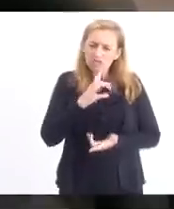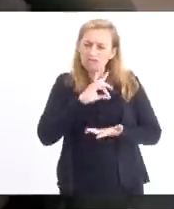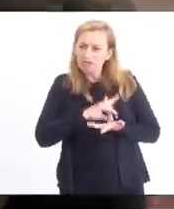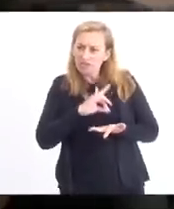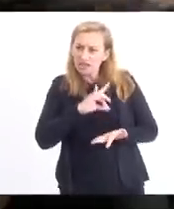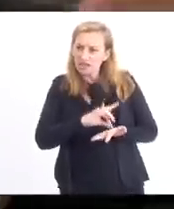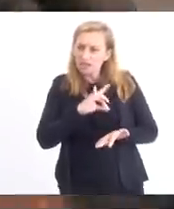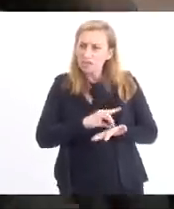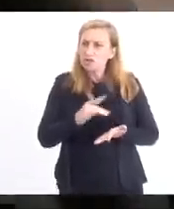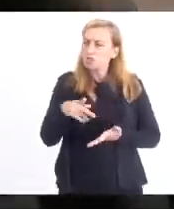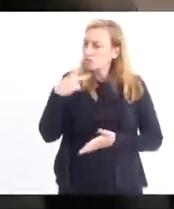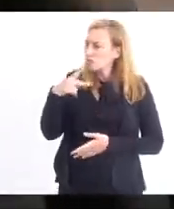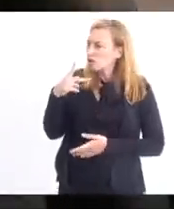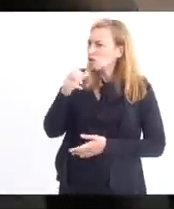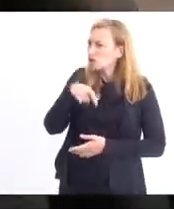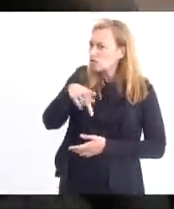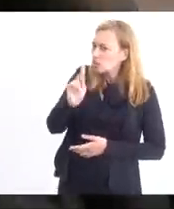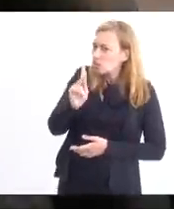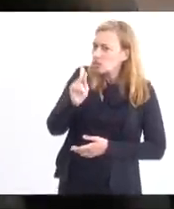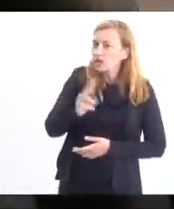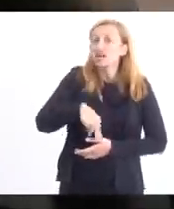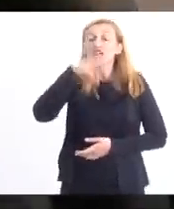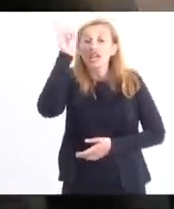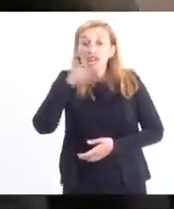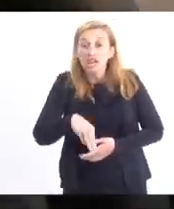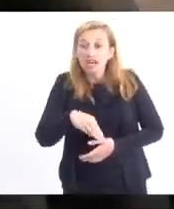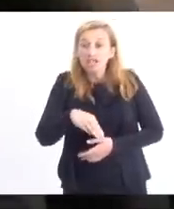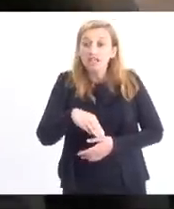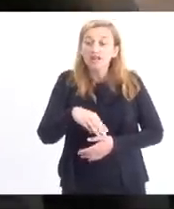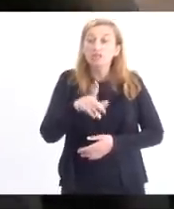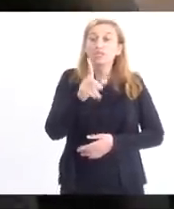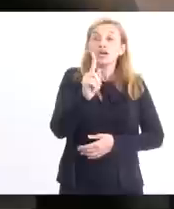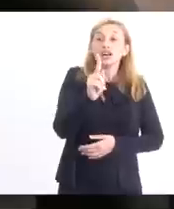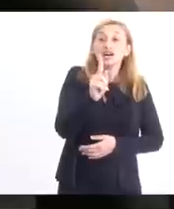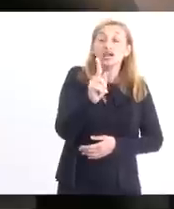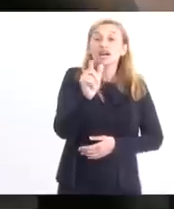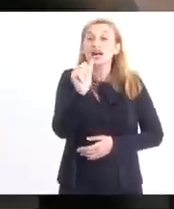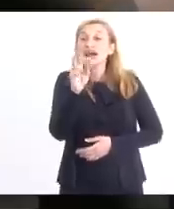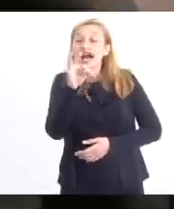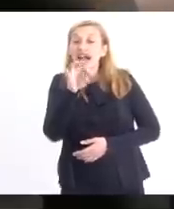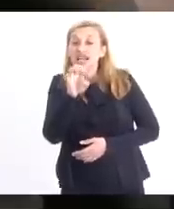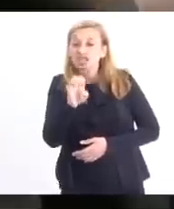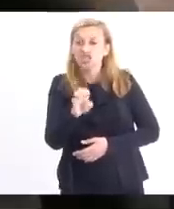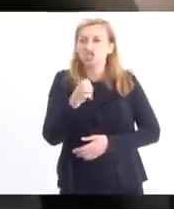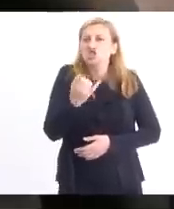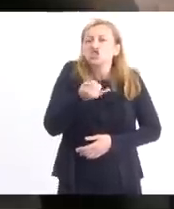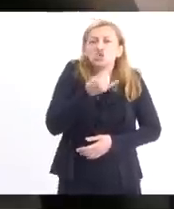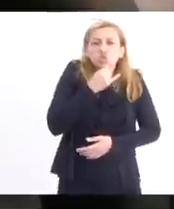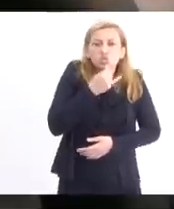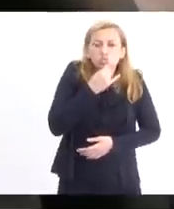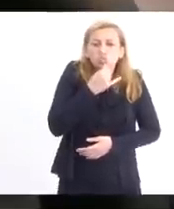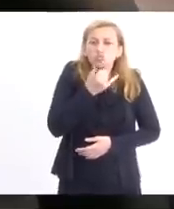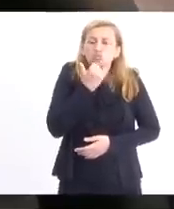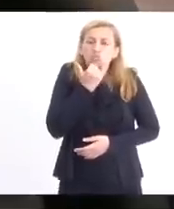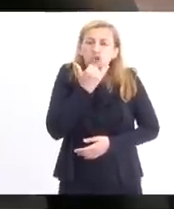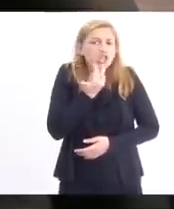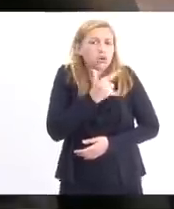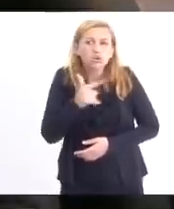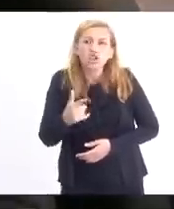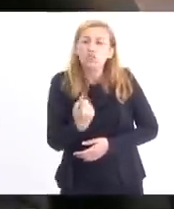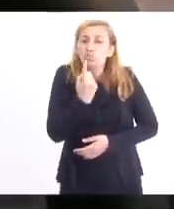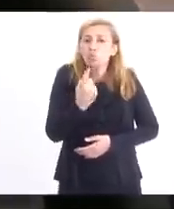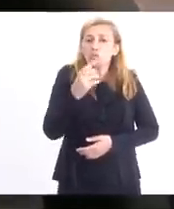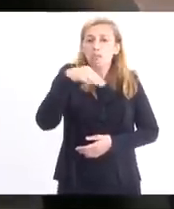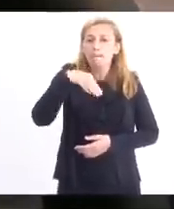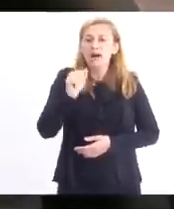realmente, conforme colocou ali o Knoploch, quem está no GAT. Desculpa, mas não tem um major no GAT. Não tem um